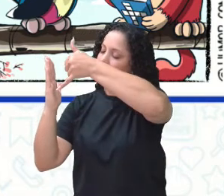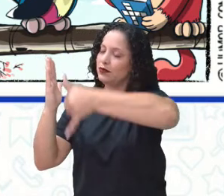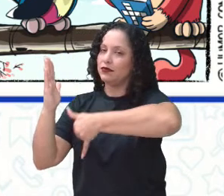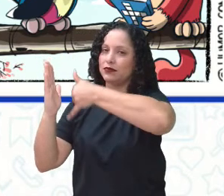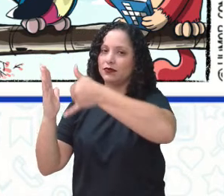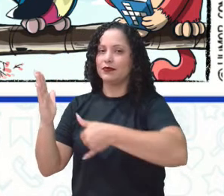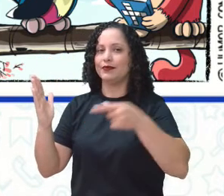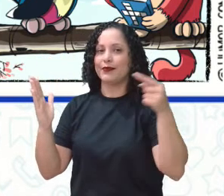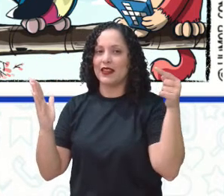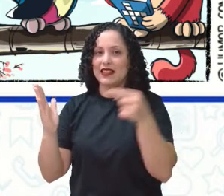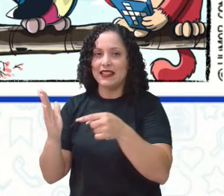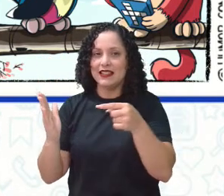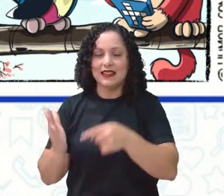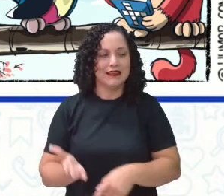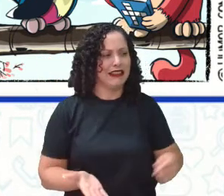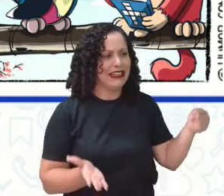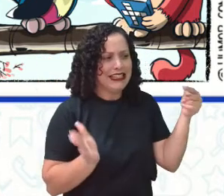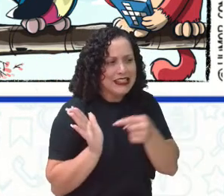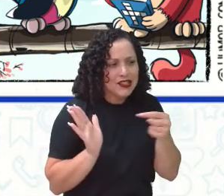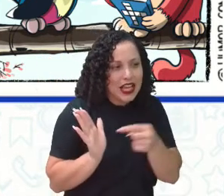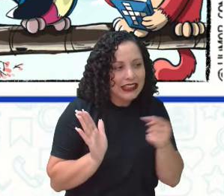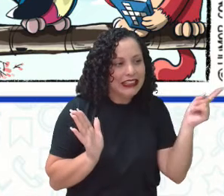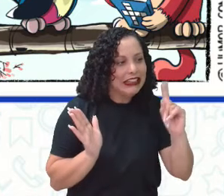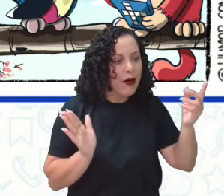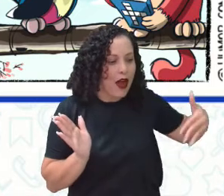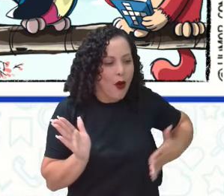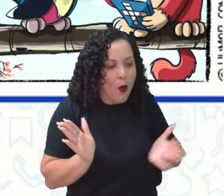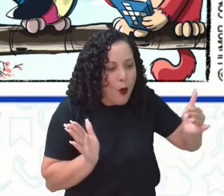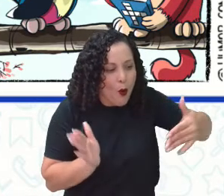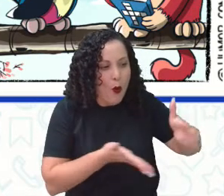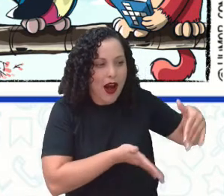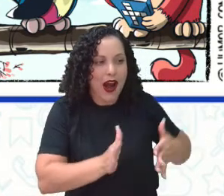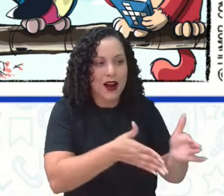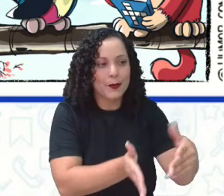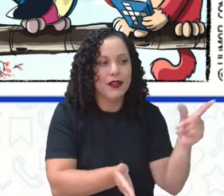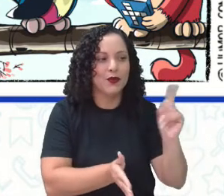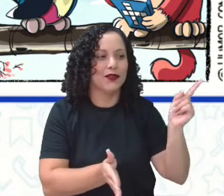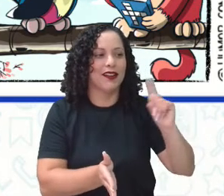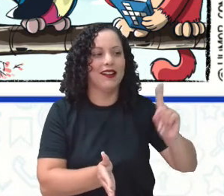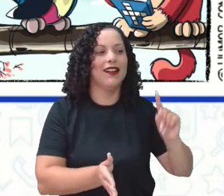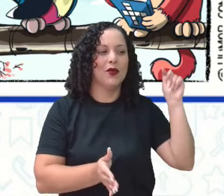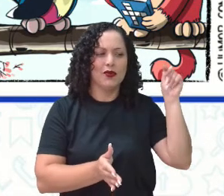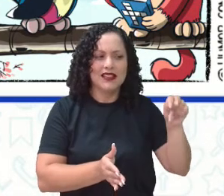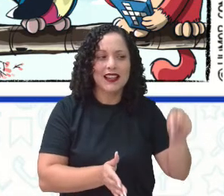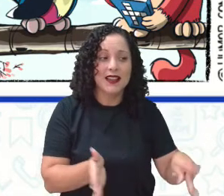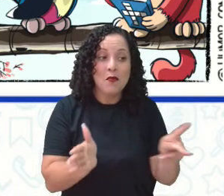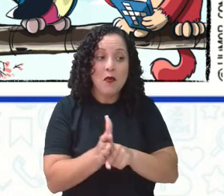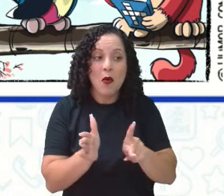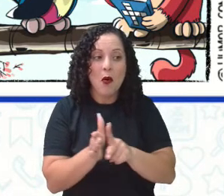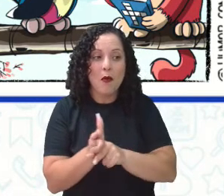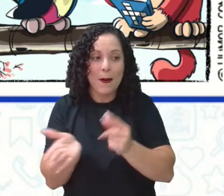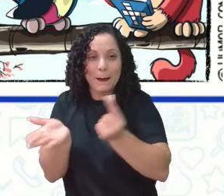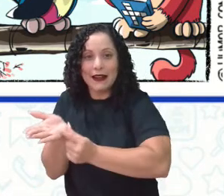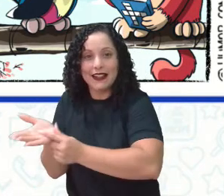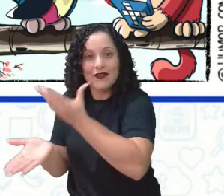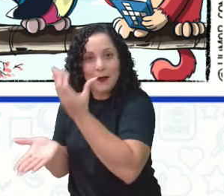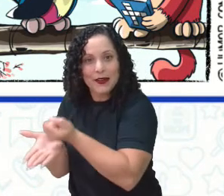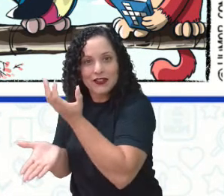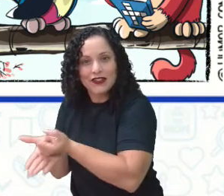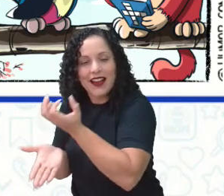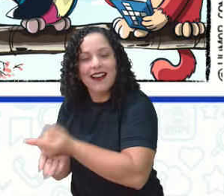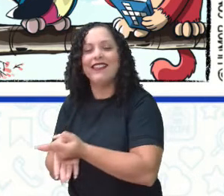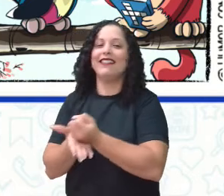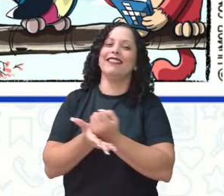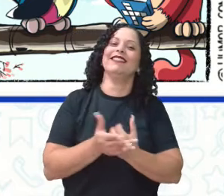é um labirinto, seu maluco, é um QR Code. Esse primeiro balão aí parece que é o pensamento, não é? Do que